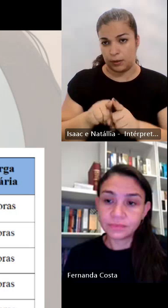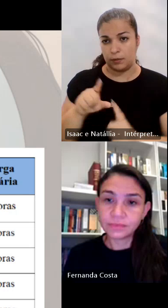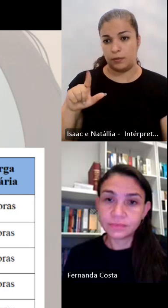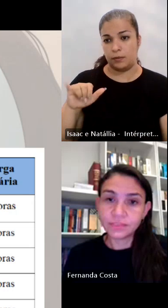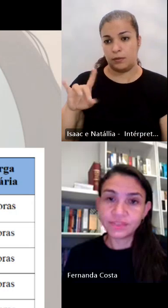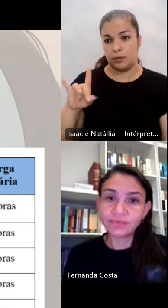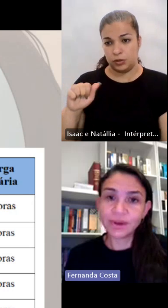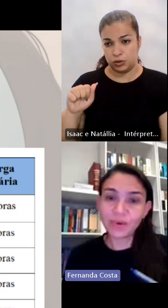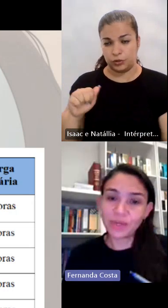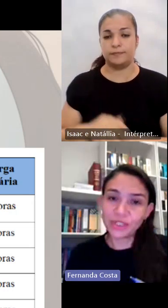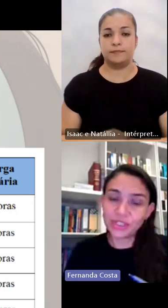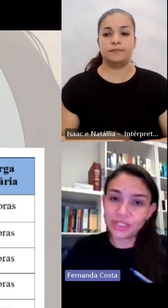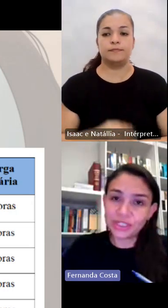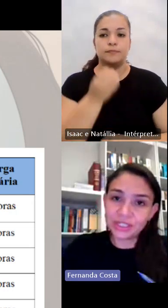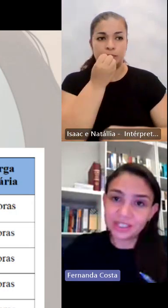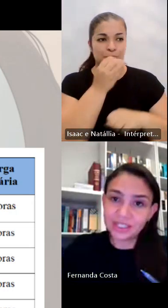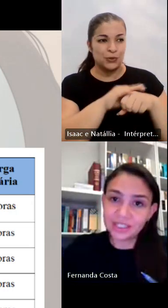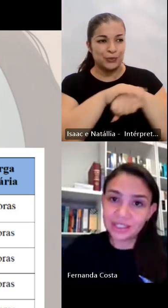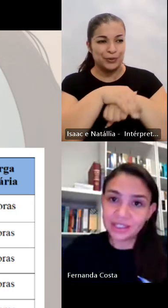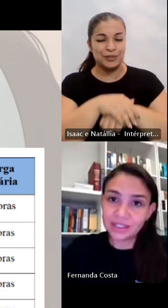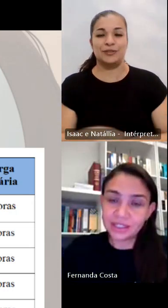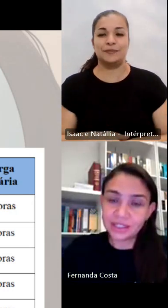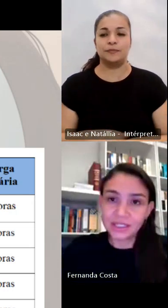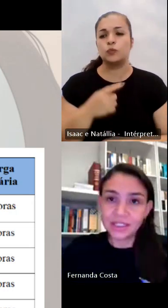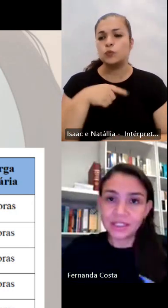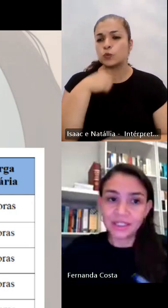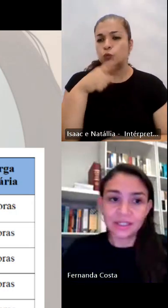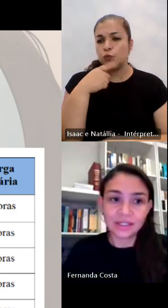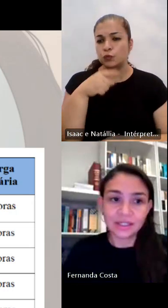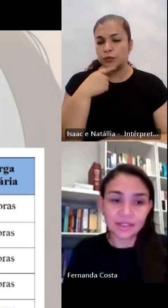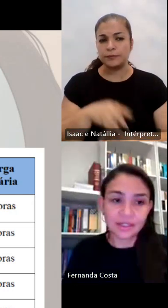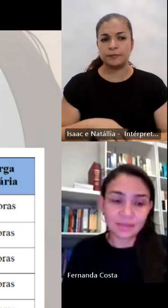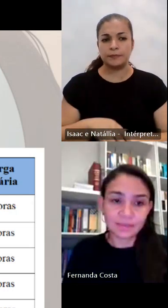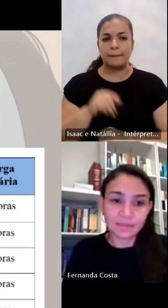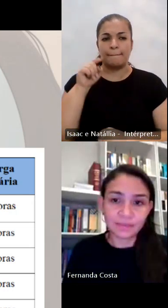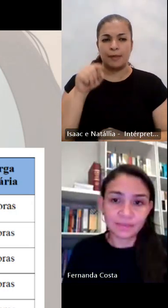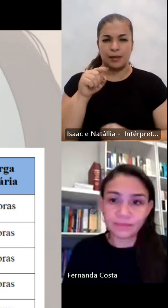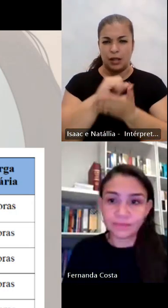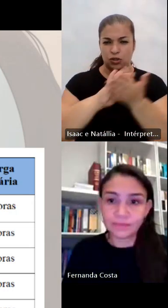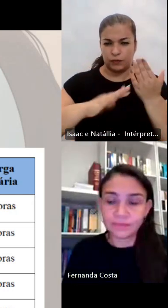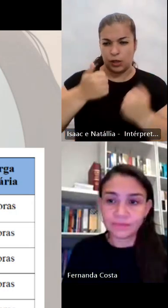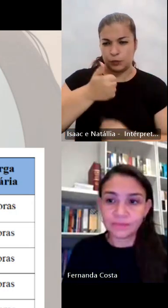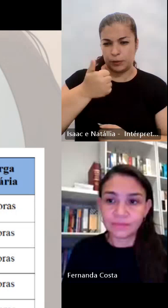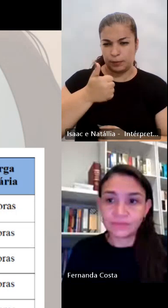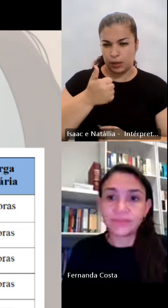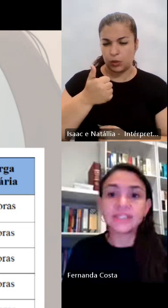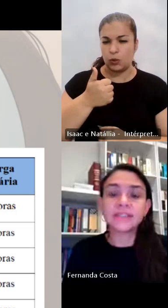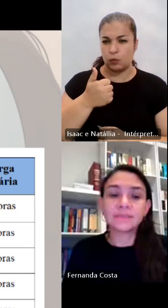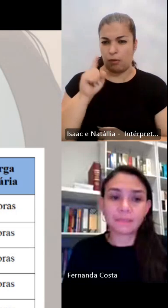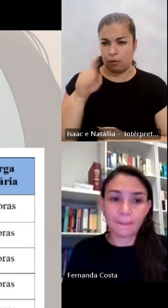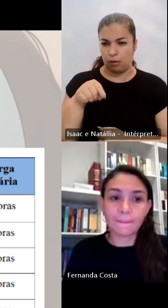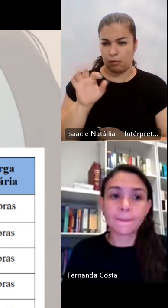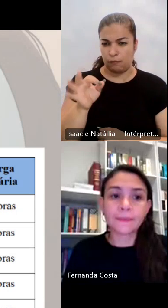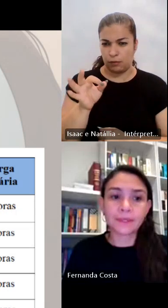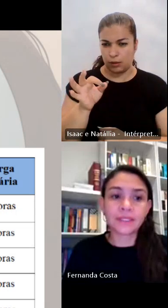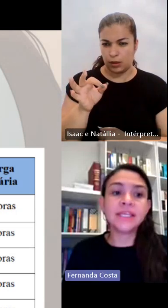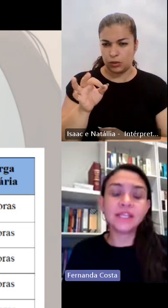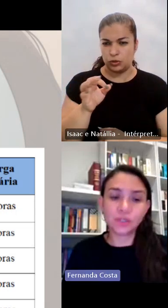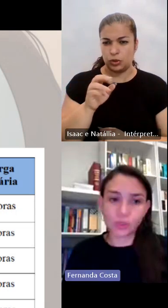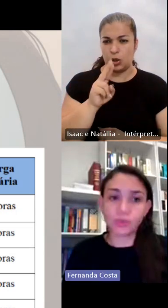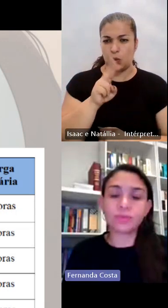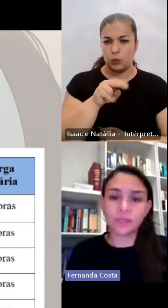Boa noite. boa noite. Uma dúvida, esse Fórum 1 é esse da atividade 1, né? Que tá a unidade 1 e